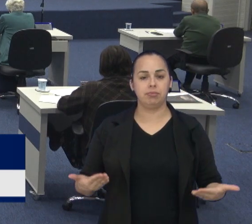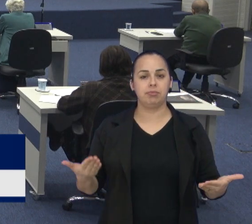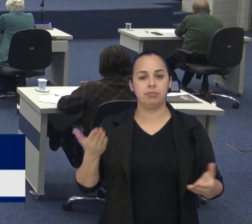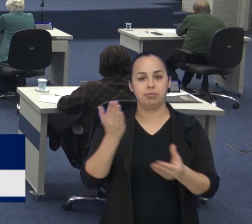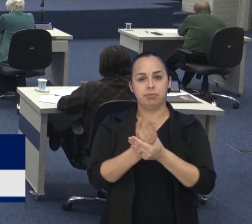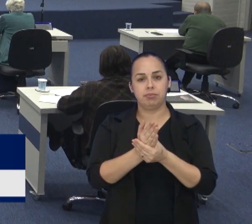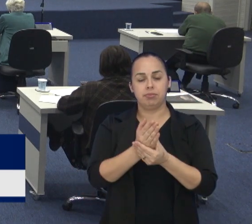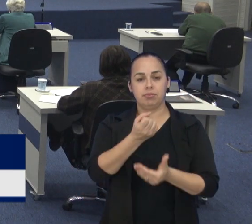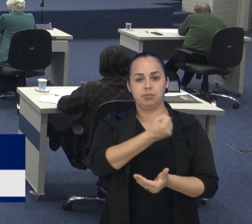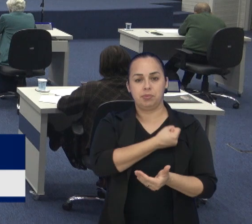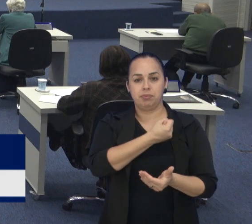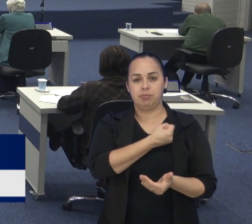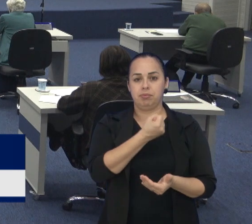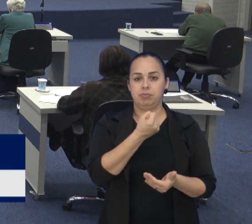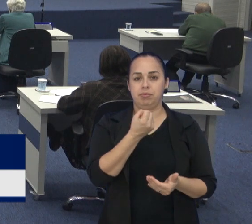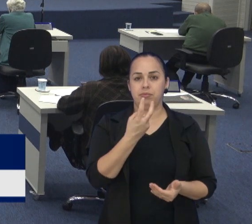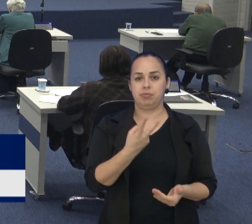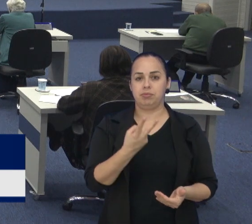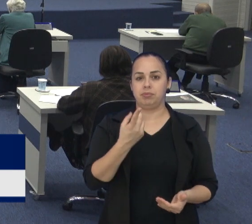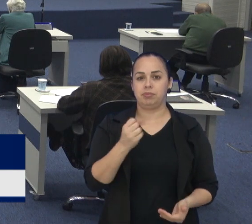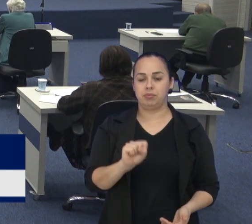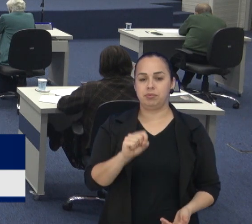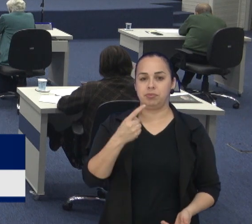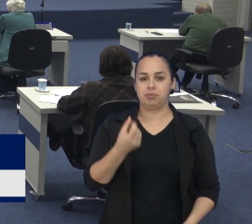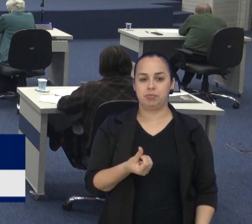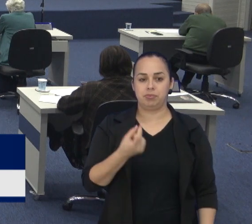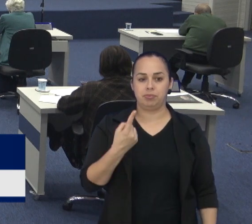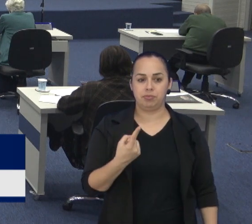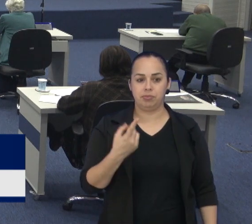discussão, o processo de número